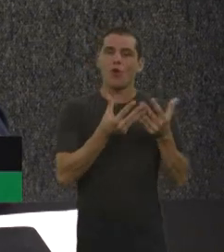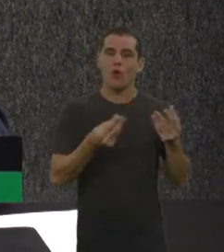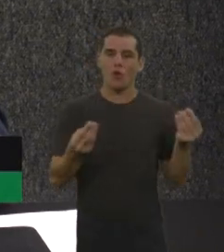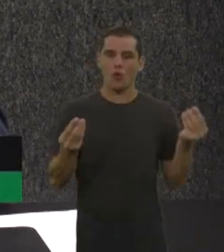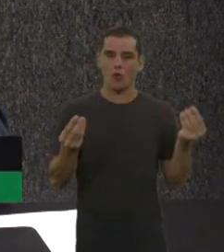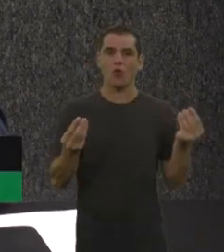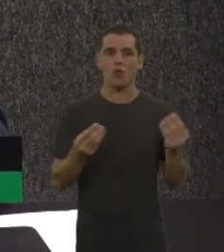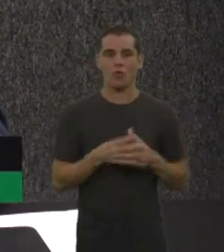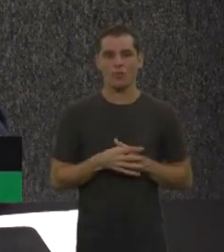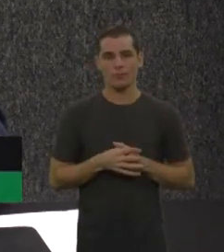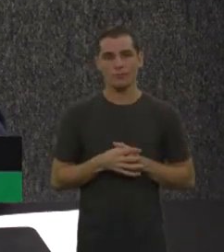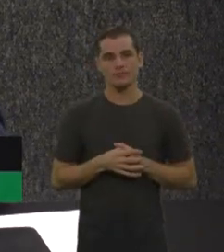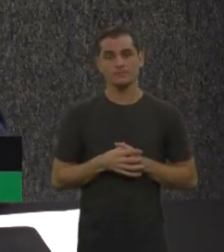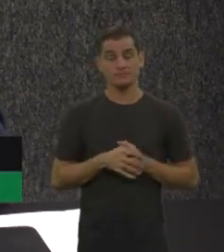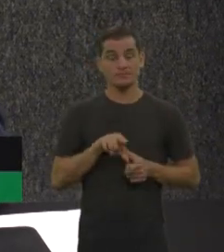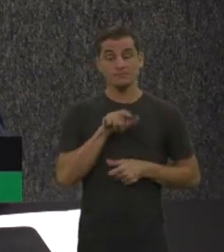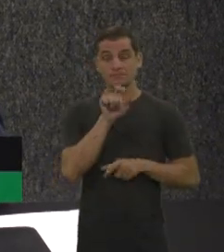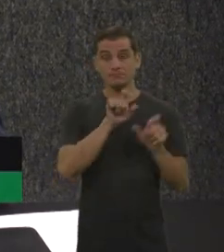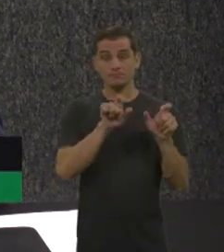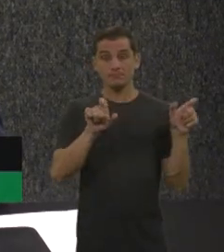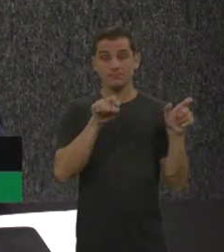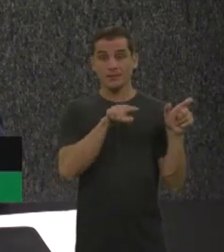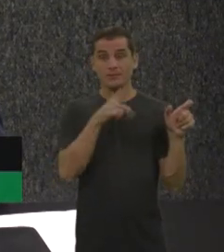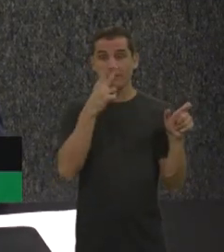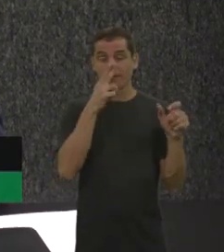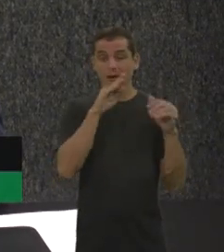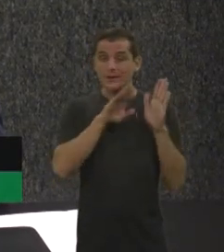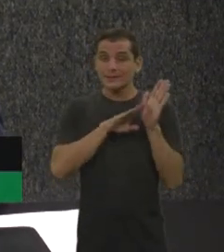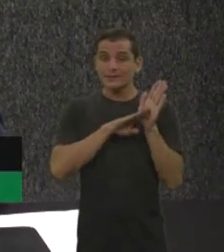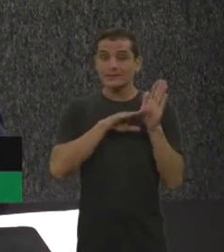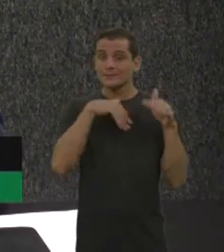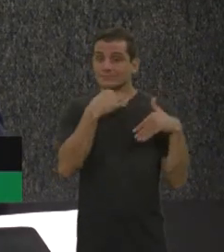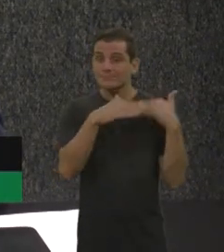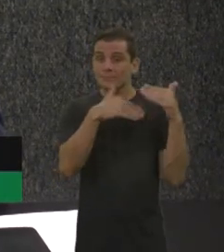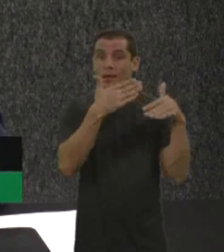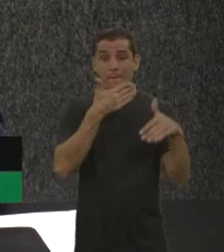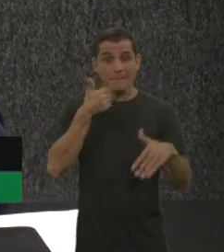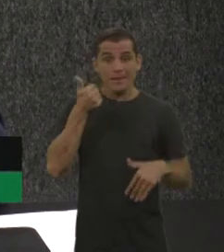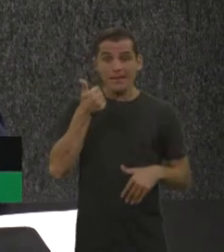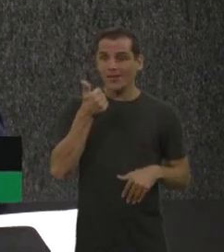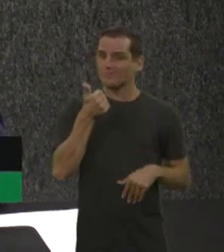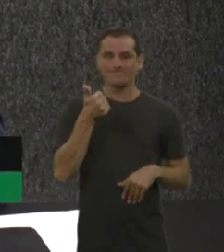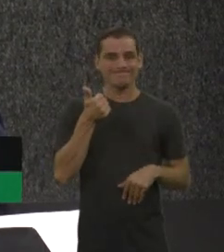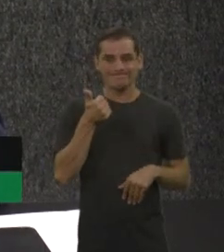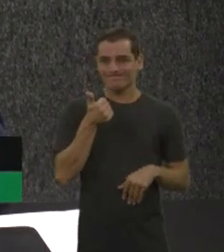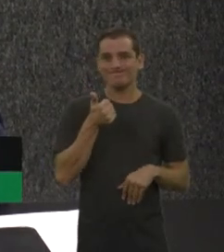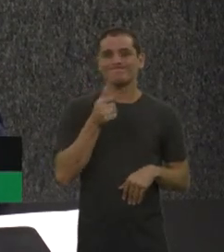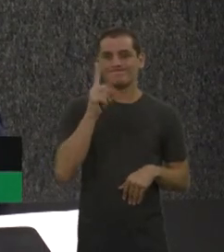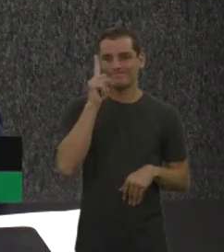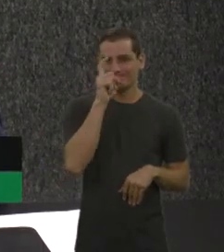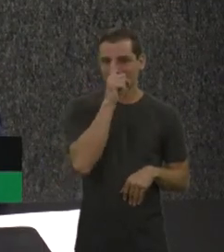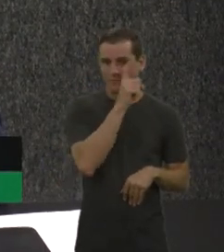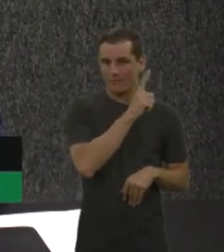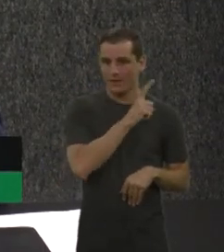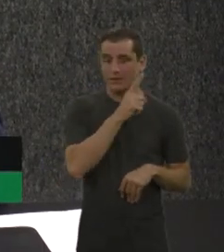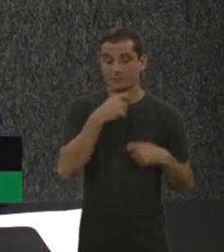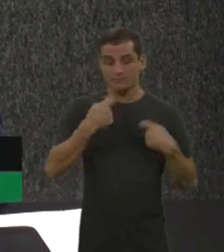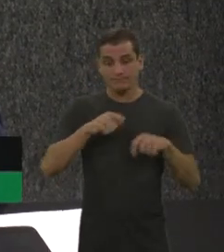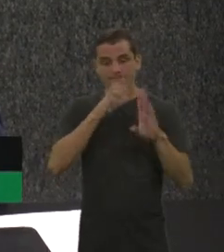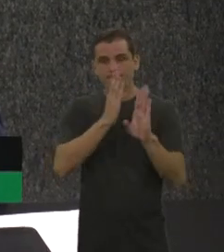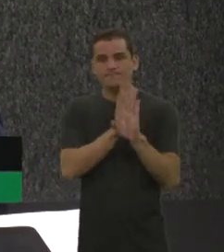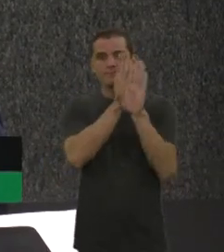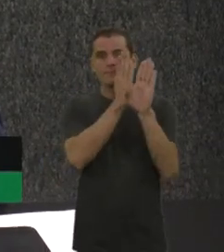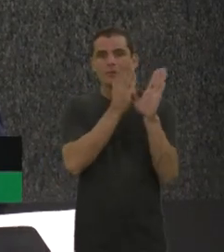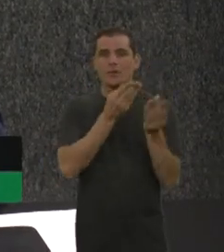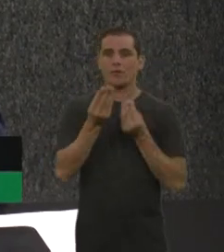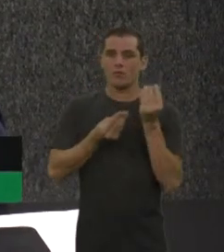são casos que geralmente não evoluem bem e que precisam não apenas do diagnóstico selado